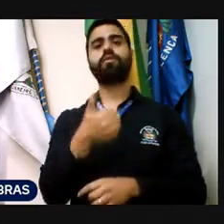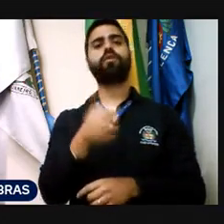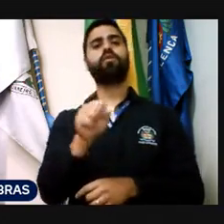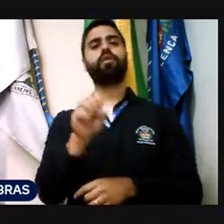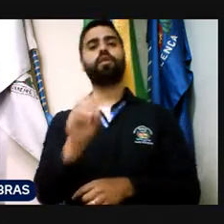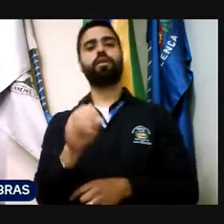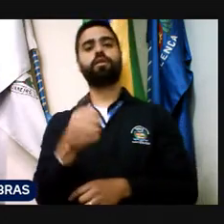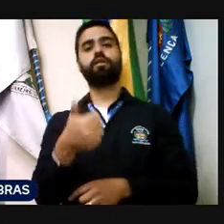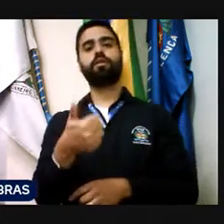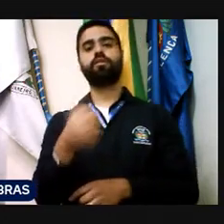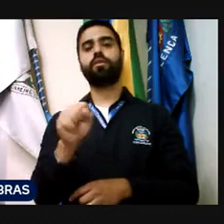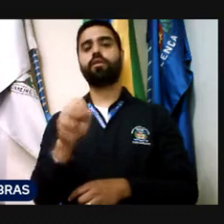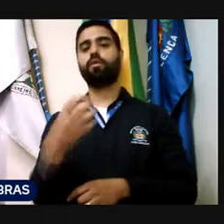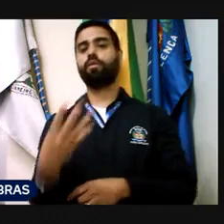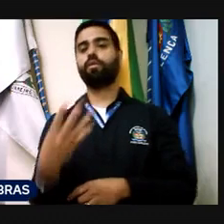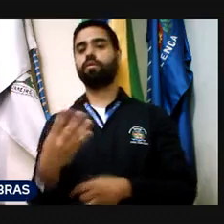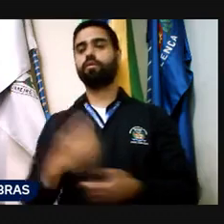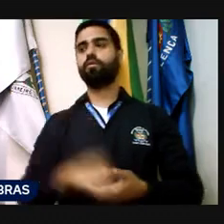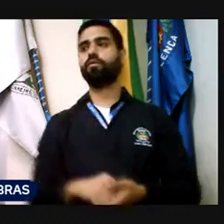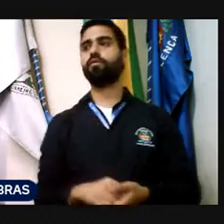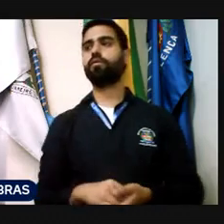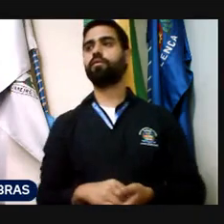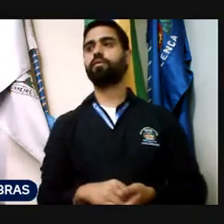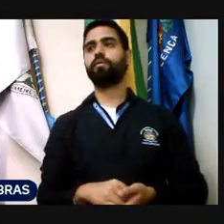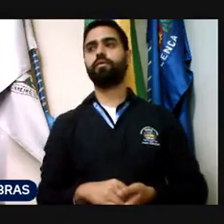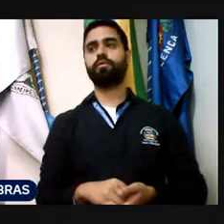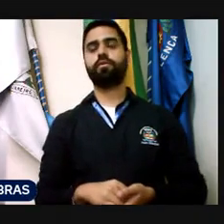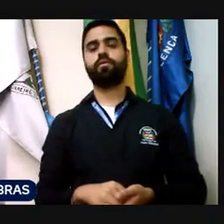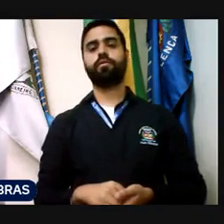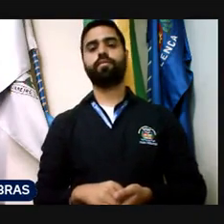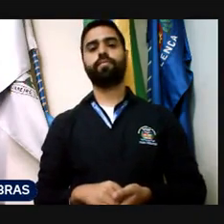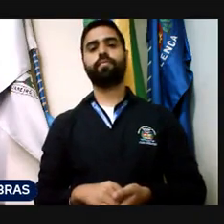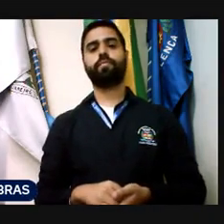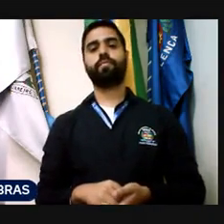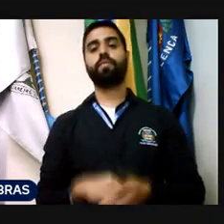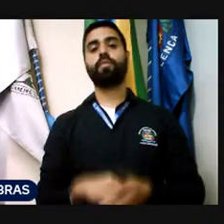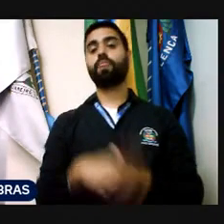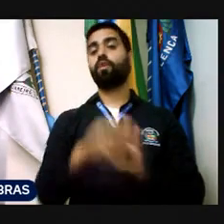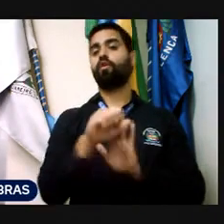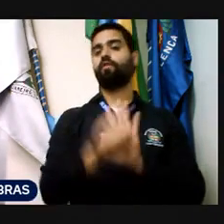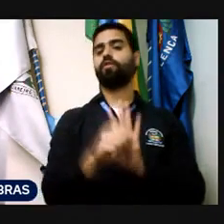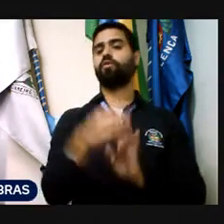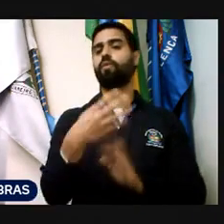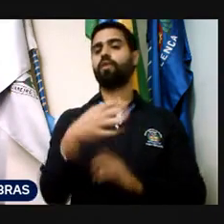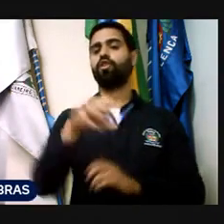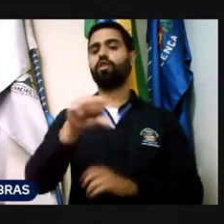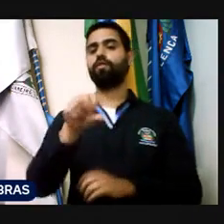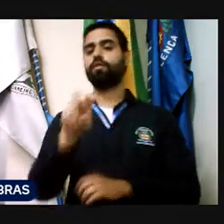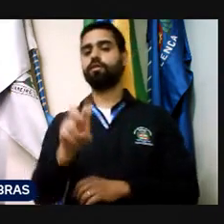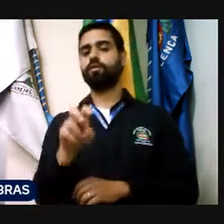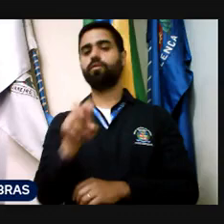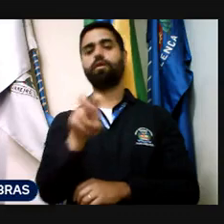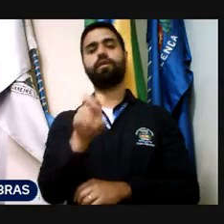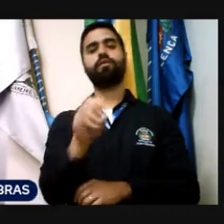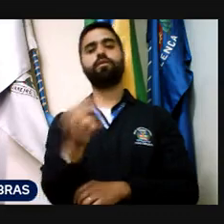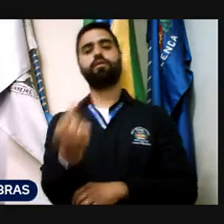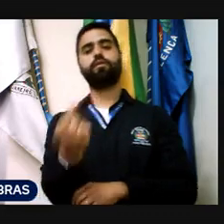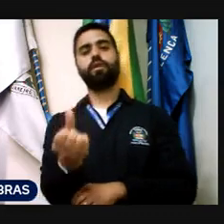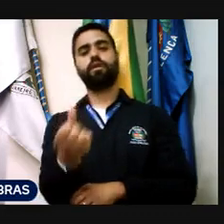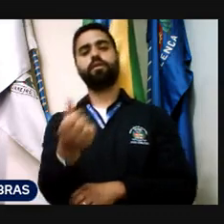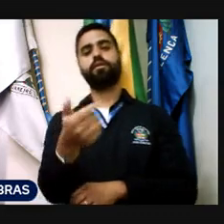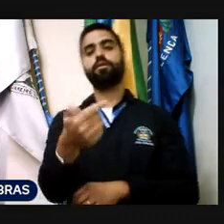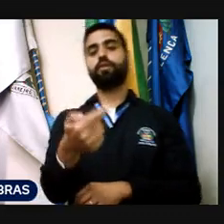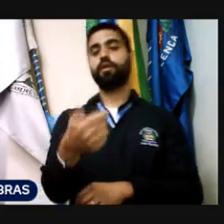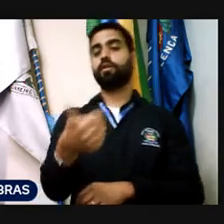Ofício 482, 485, requerimento 192 e 187. Ofício 495, 504, 506, 507,